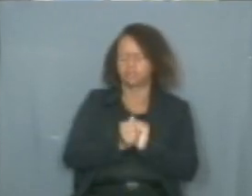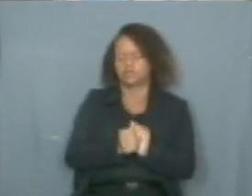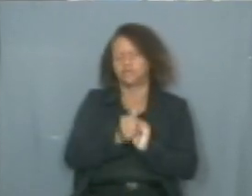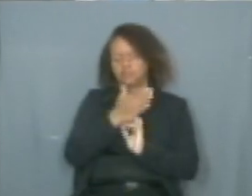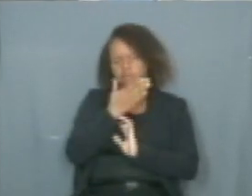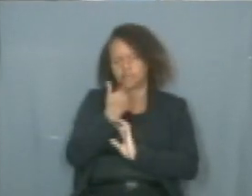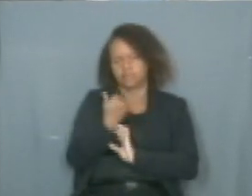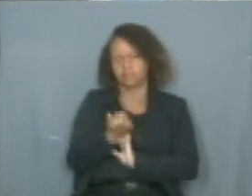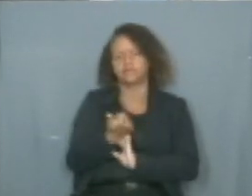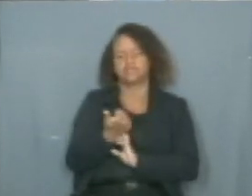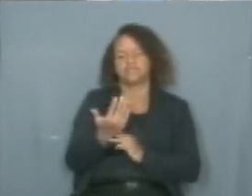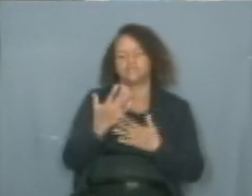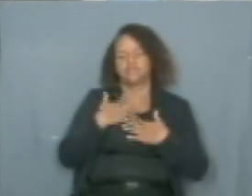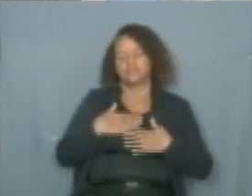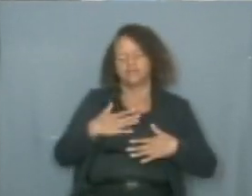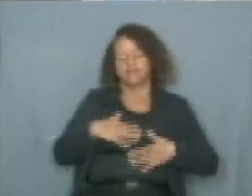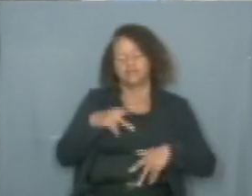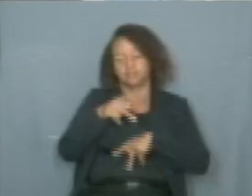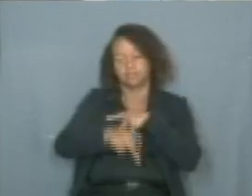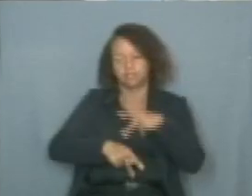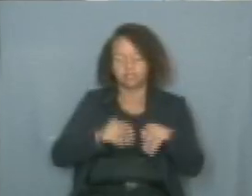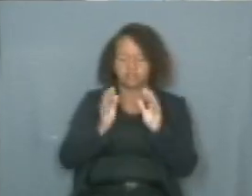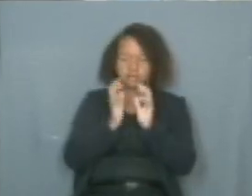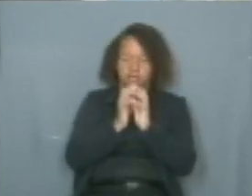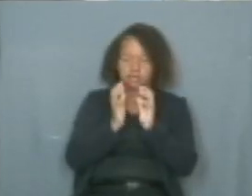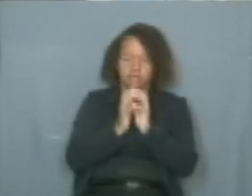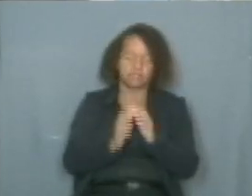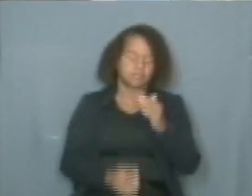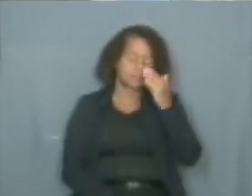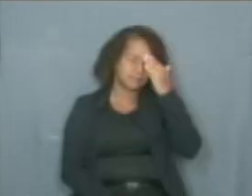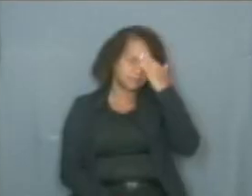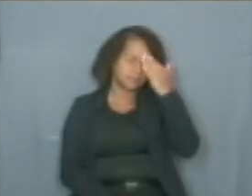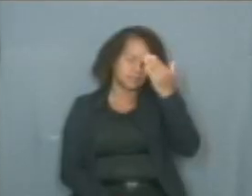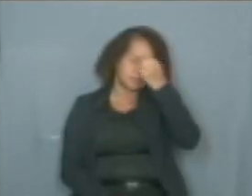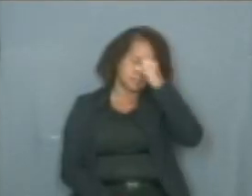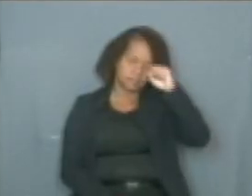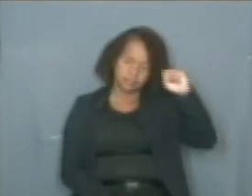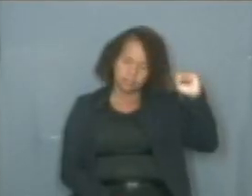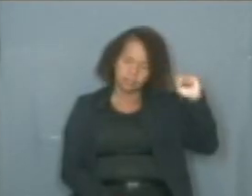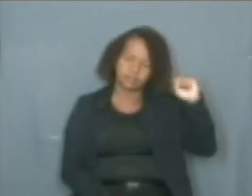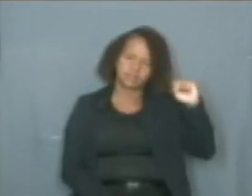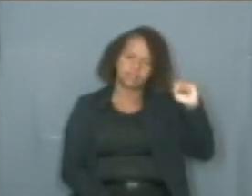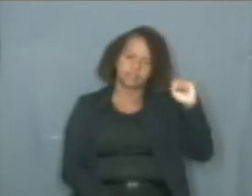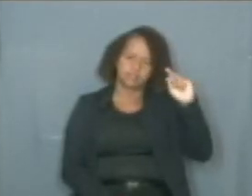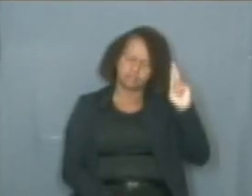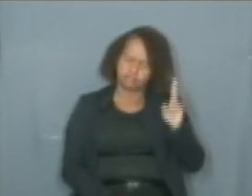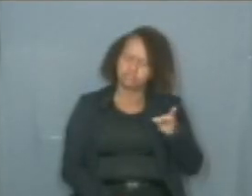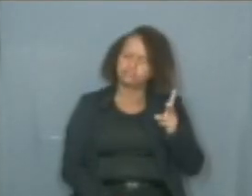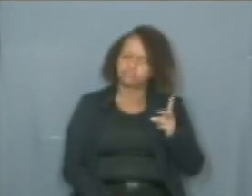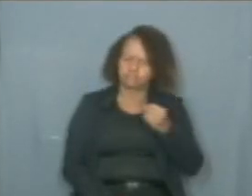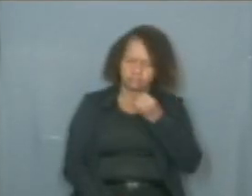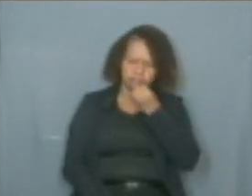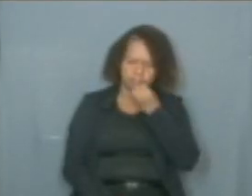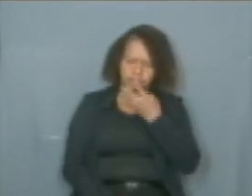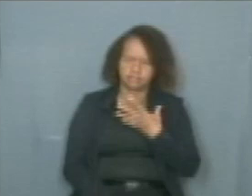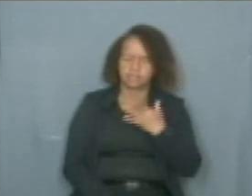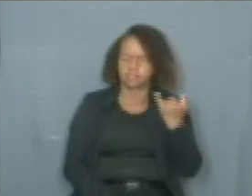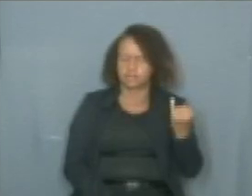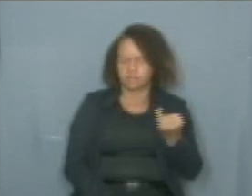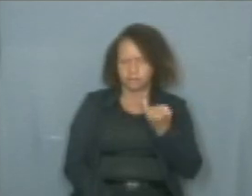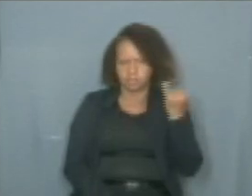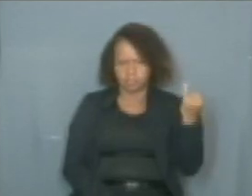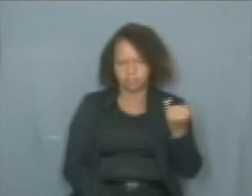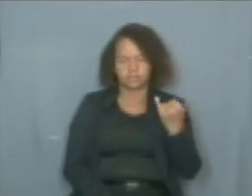buscar melhoria e mais conforto do nosso povo recifense. Muito obrigado. Obrigada, vereador Samuel Salazar. São dados muito